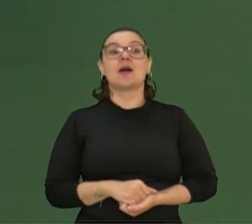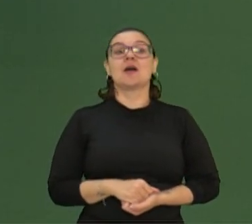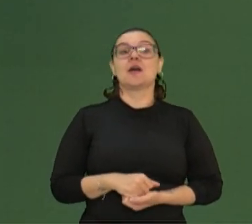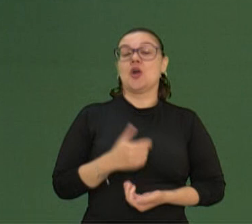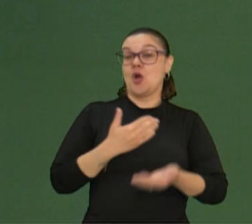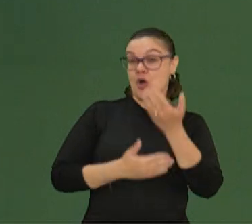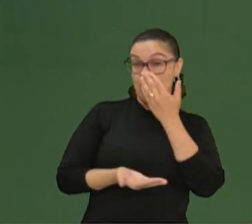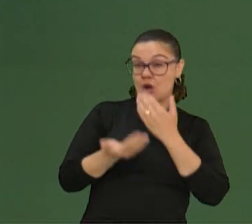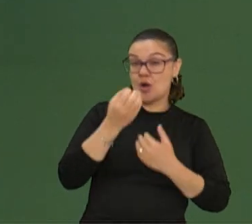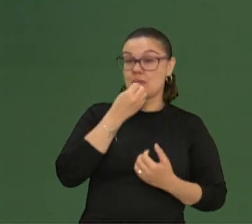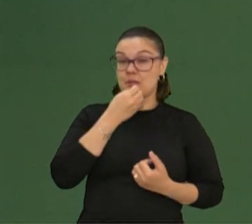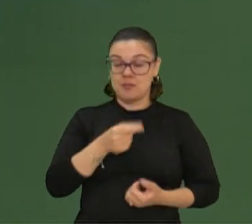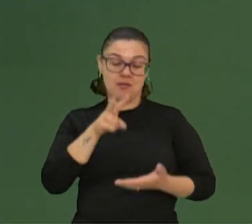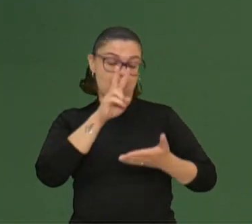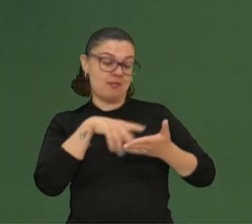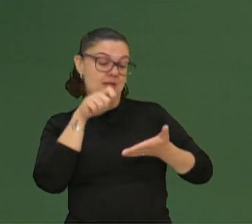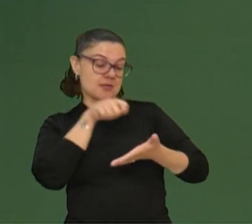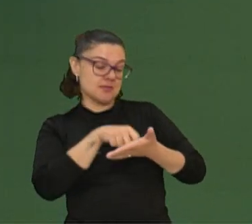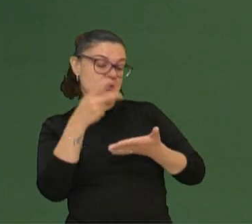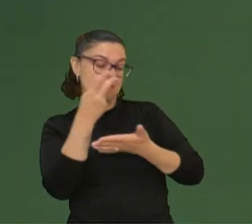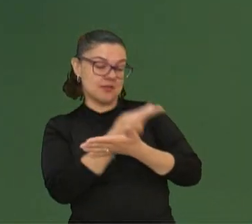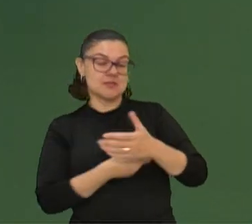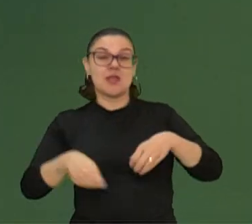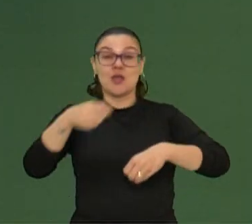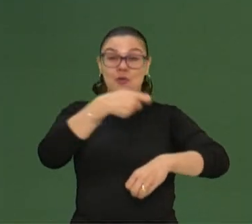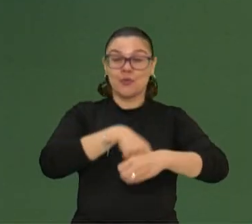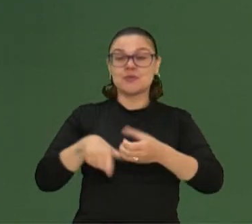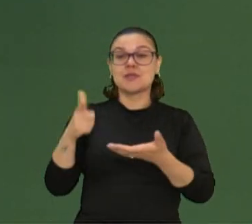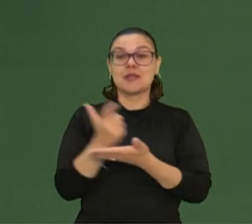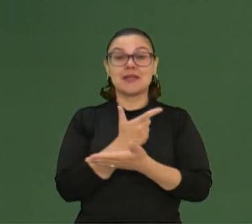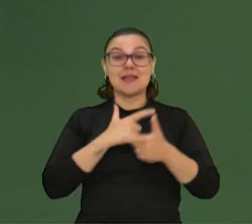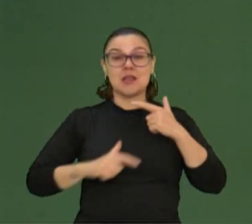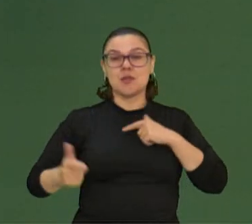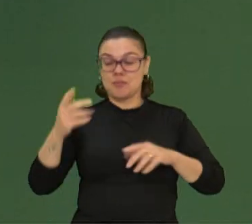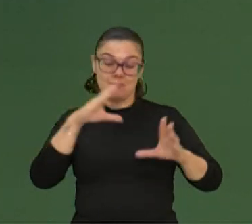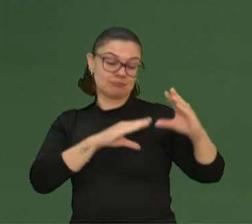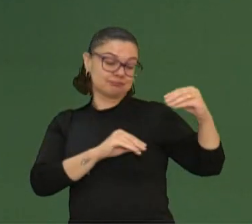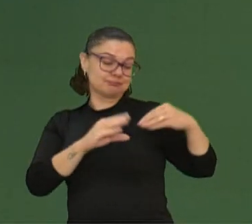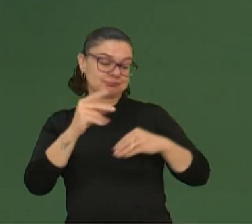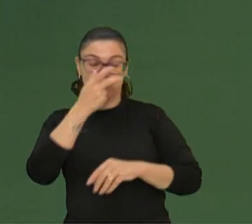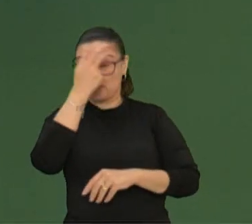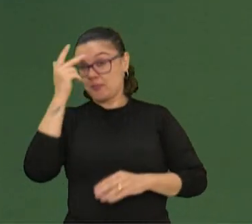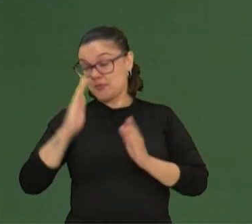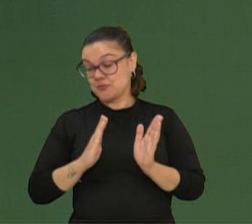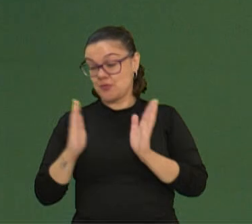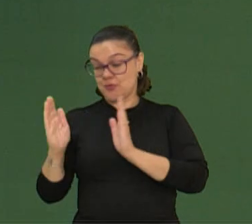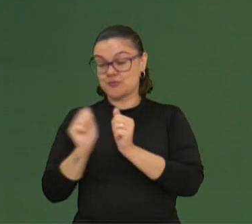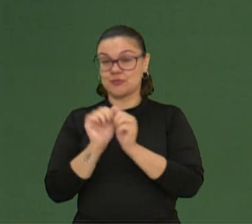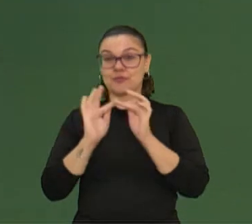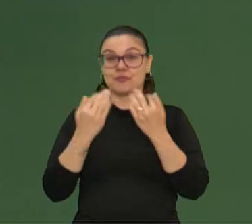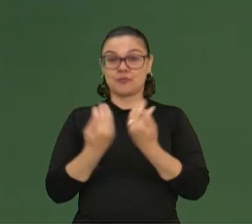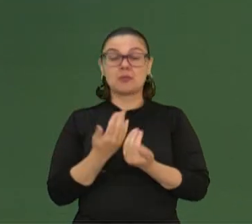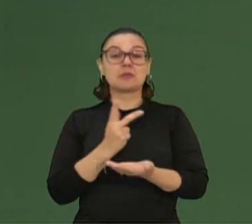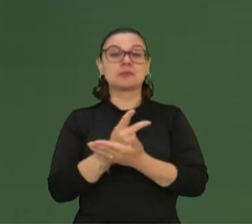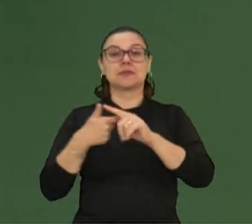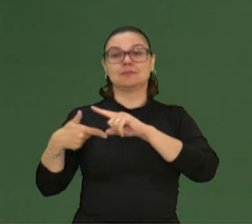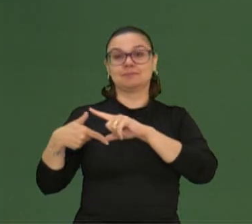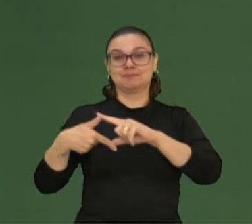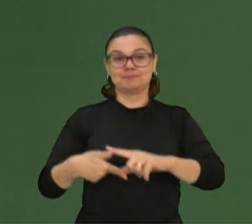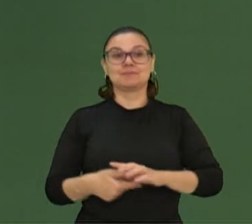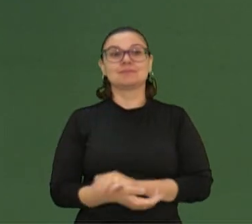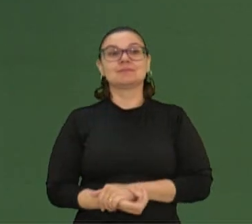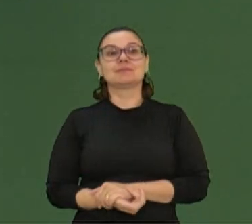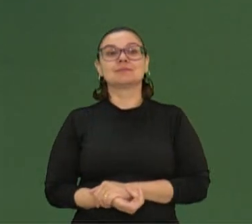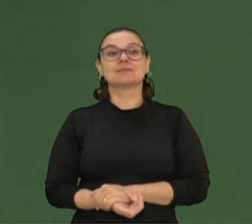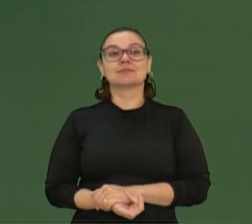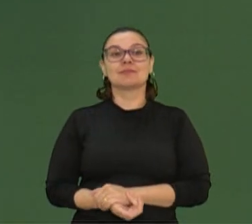faça atividades em casa, leia, escreva, desenhe, cozinhe, limpe, converse com quem está ao seu lado. Mantenha a sua rotina, para que